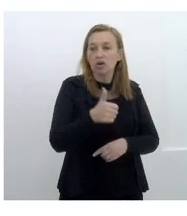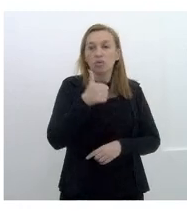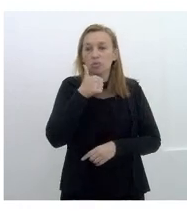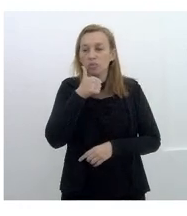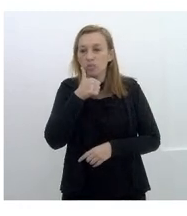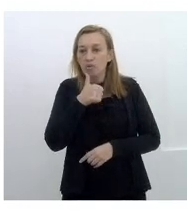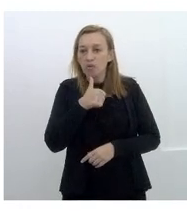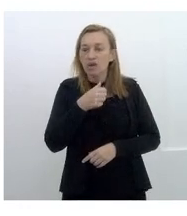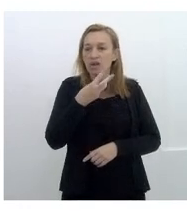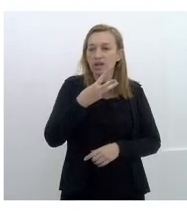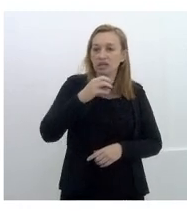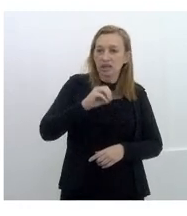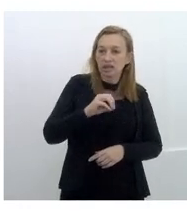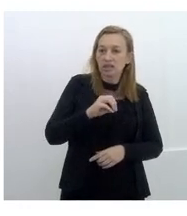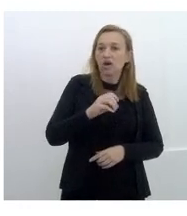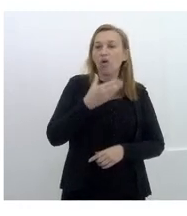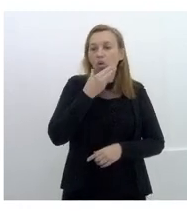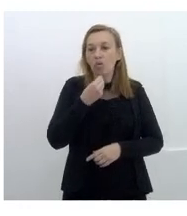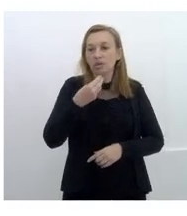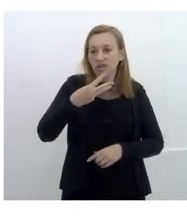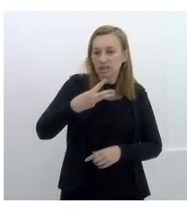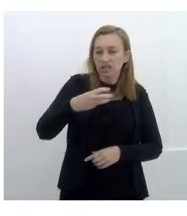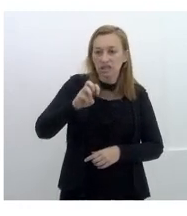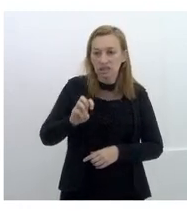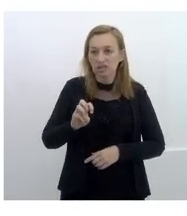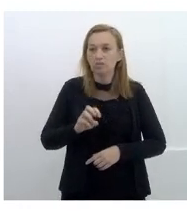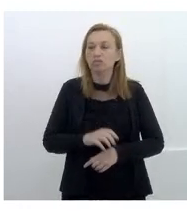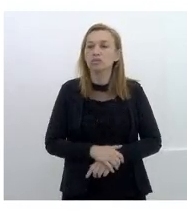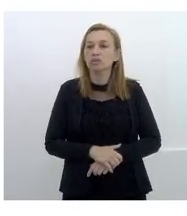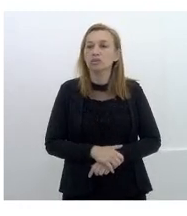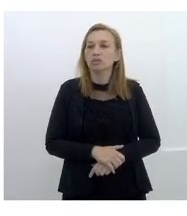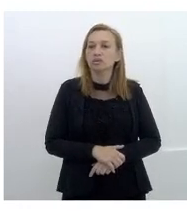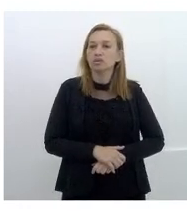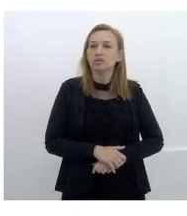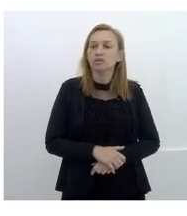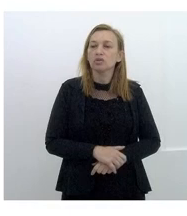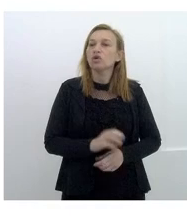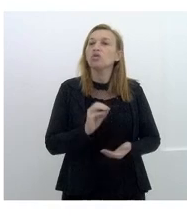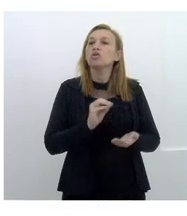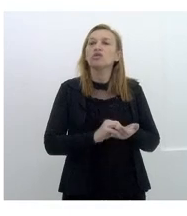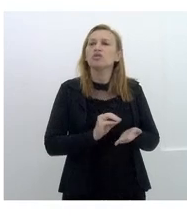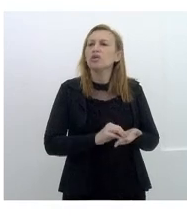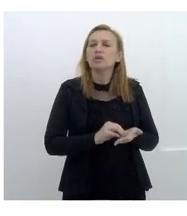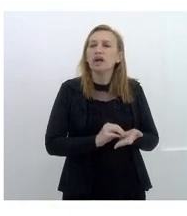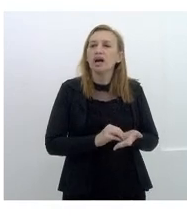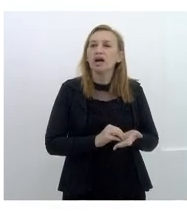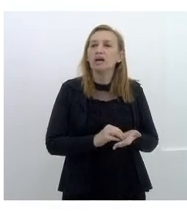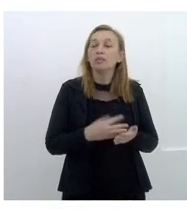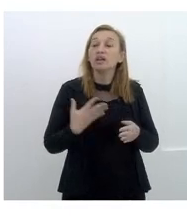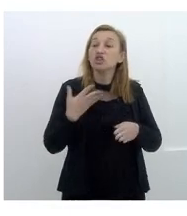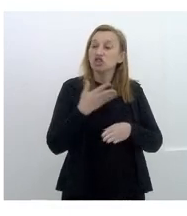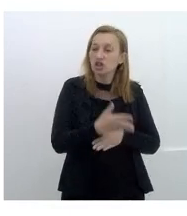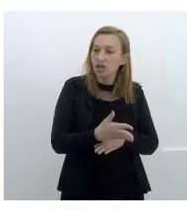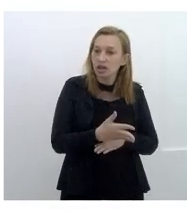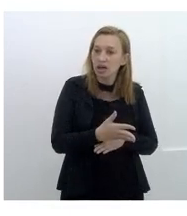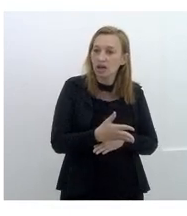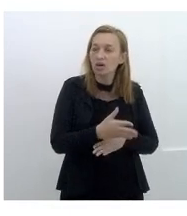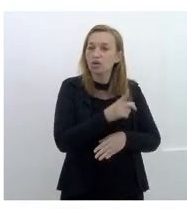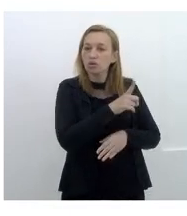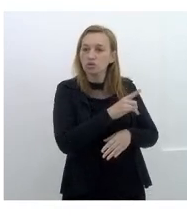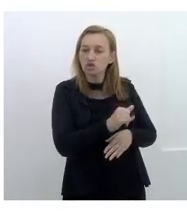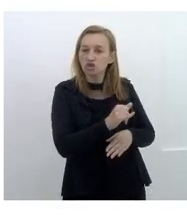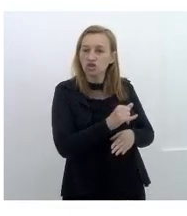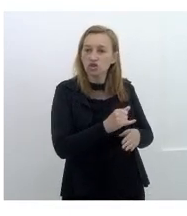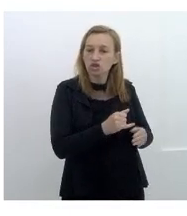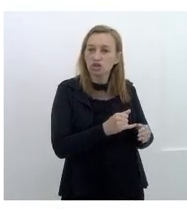contribuição se homem né e o que faltasse para atingir na data da promulgação